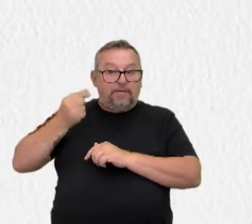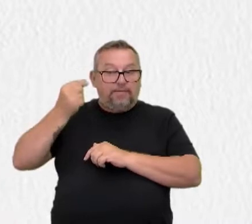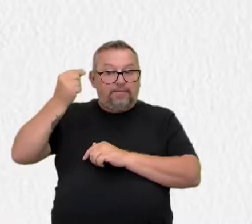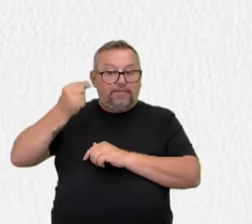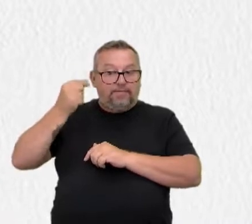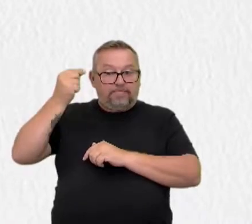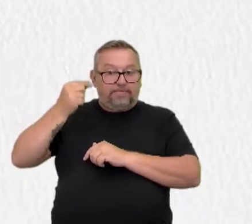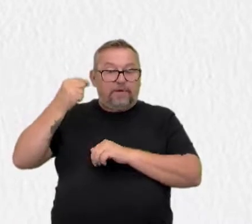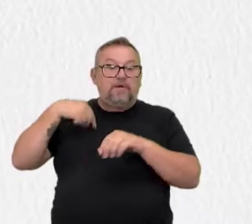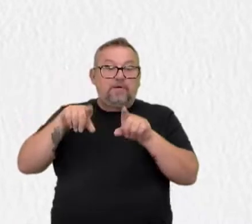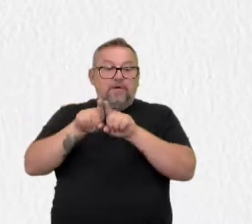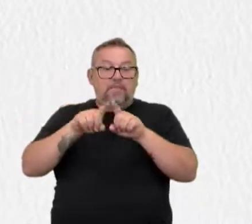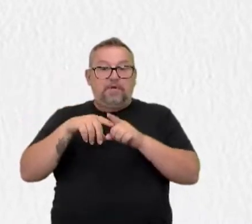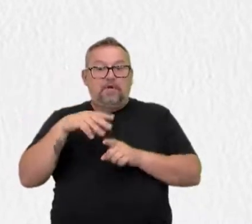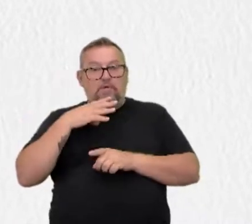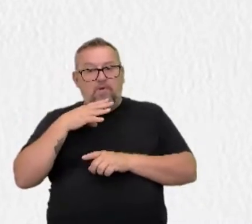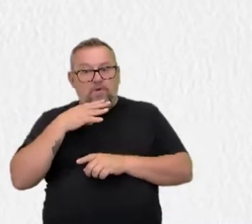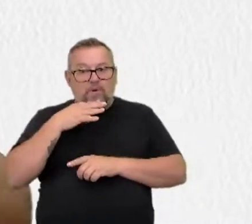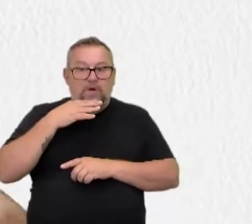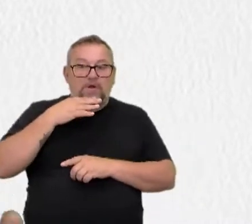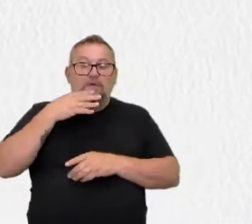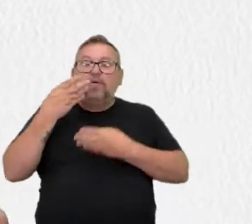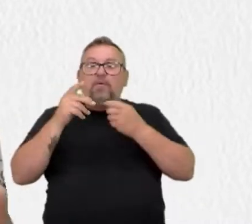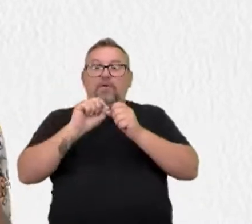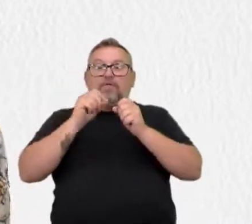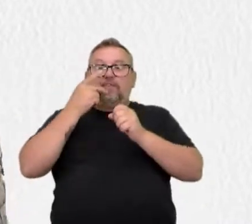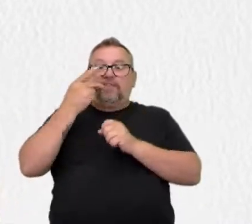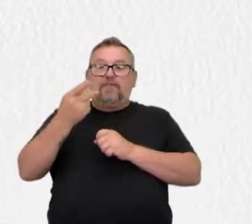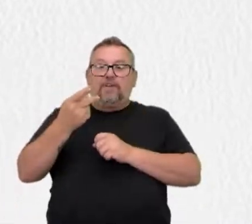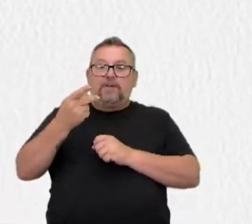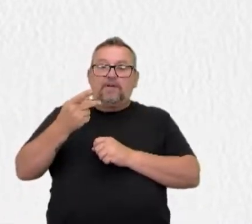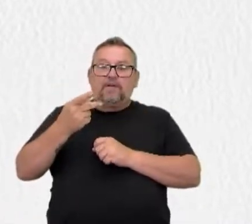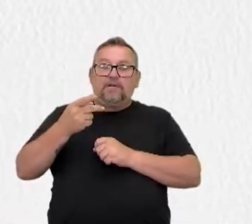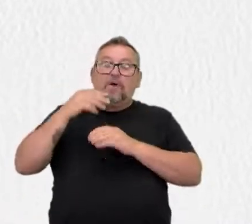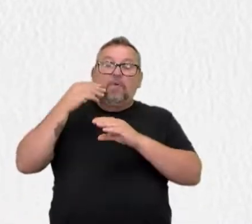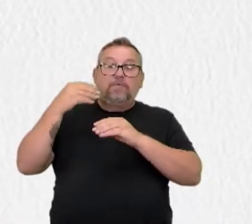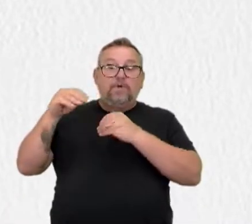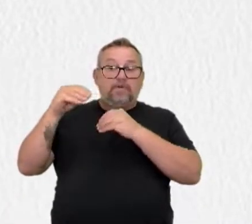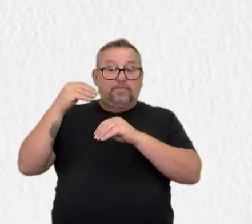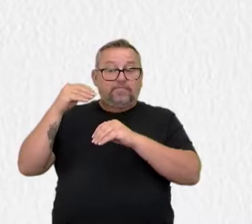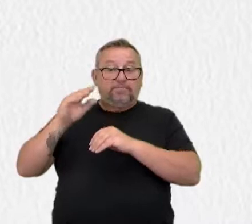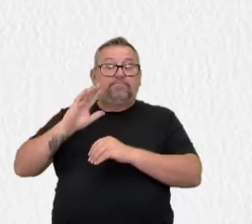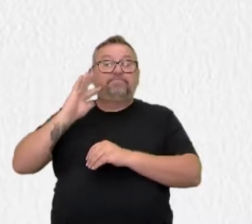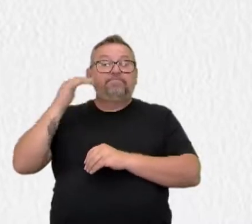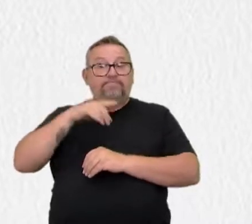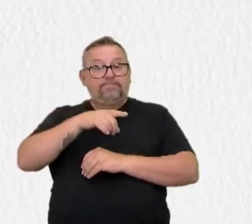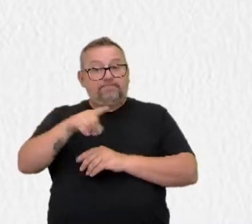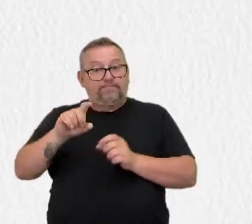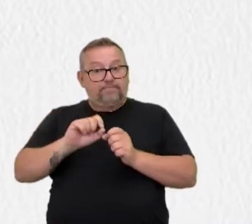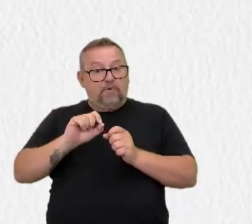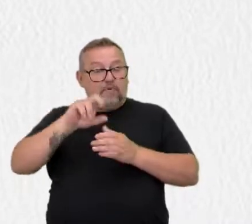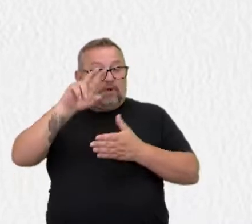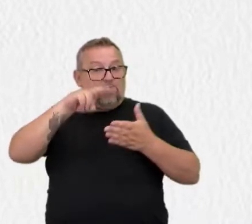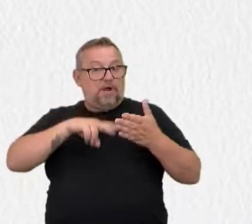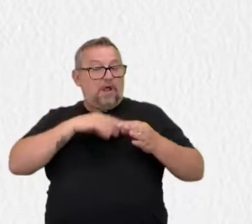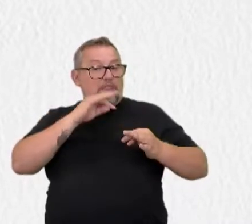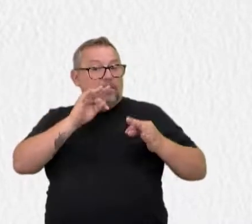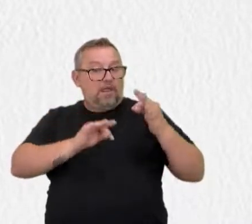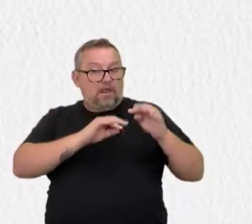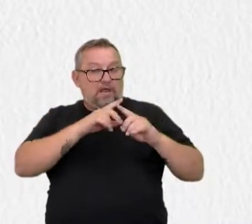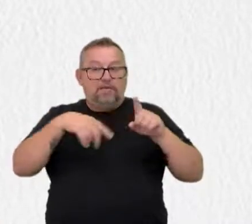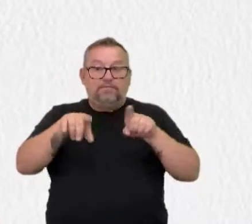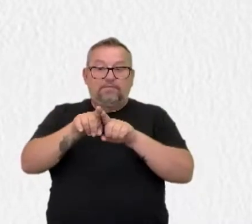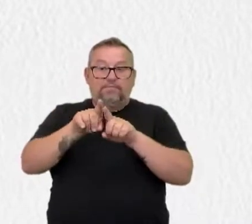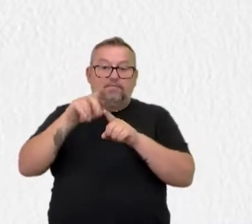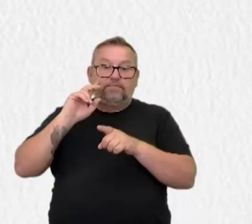aqueles conhecimentos prévios que a gente tem. Quando a gente fala também do gênero meme, isso também ocorre. Então você vai fazer uma leitura técnica. Então você olha o